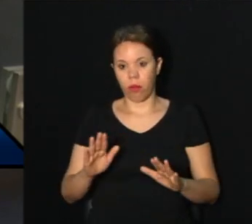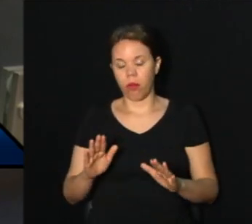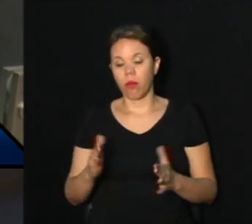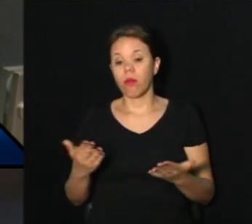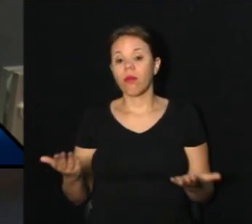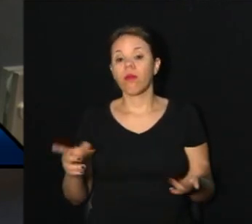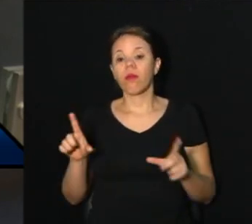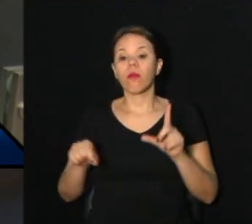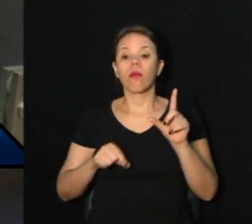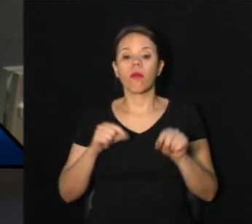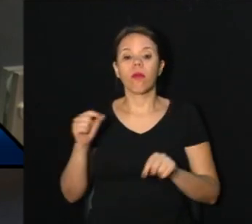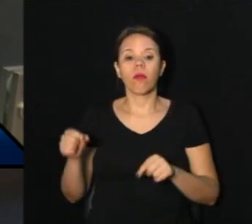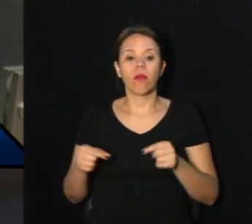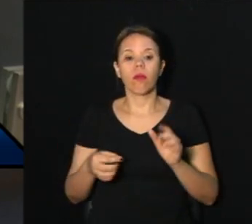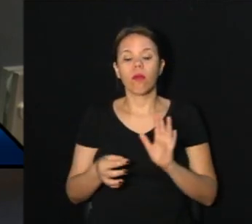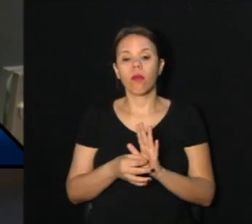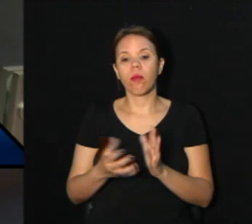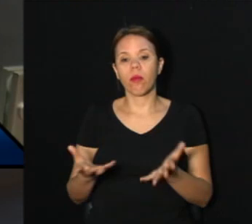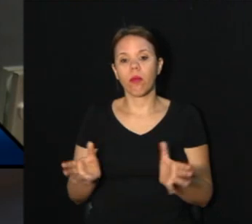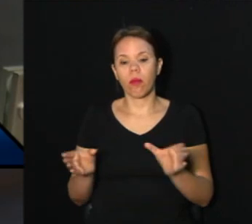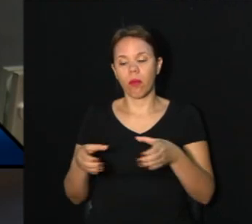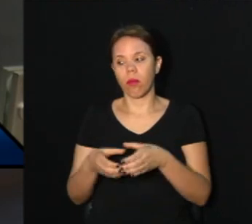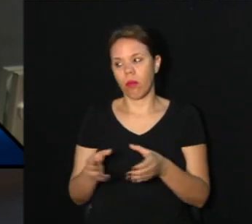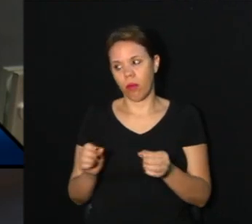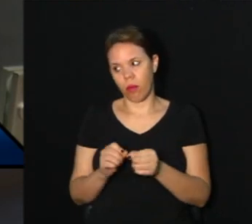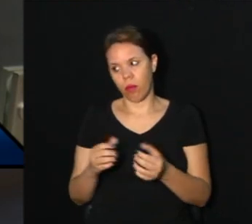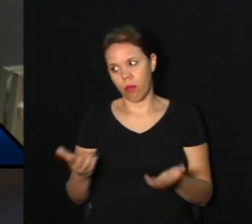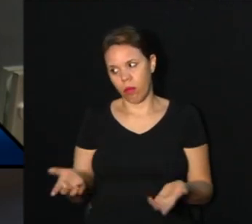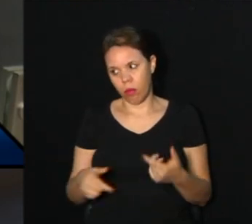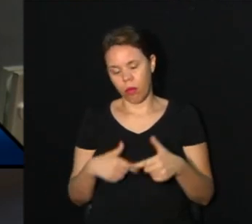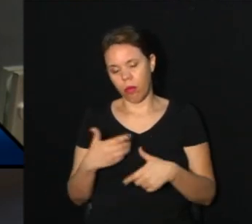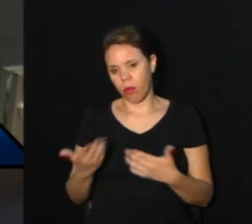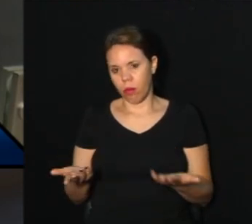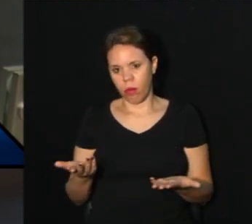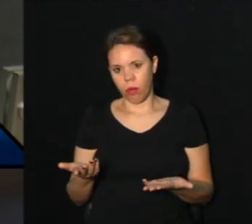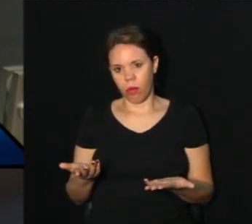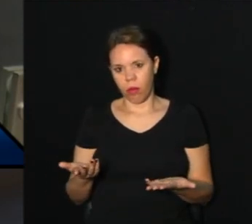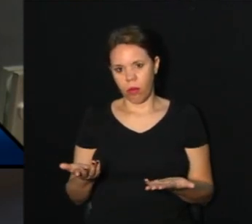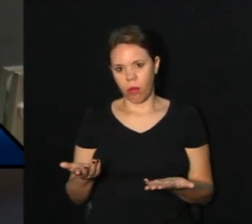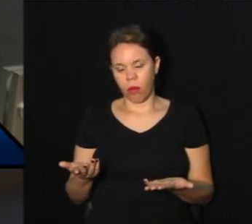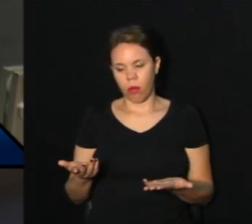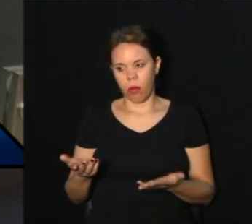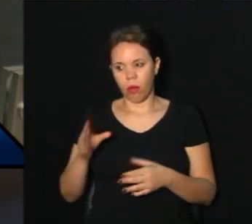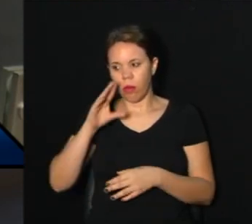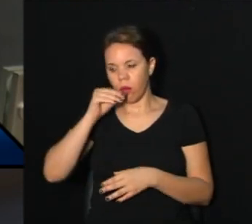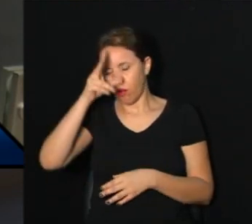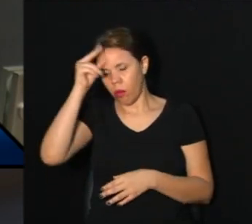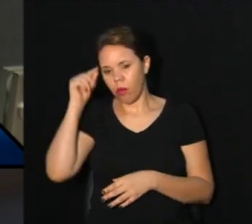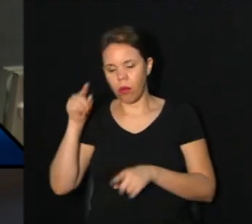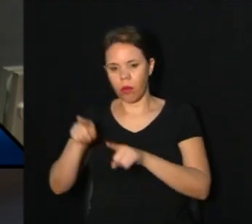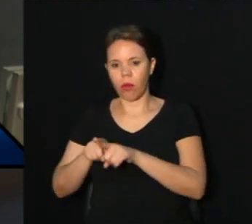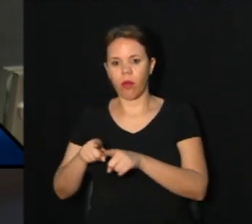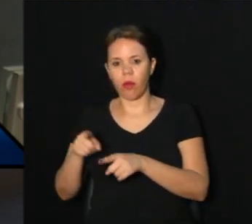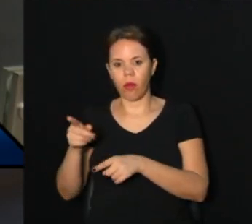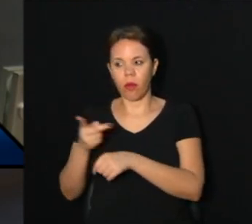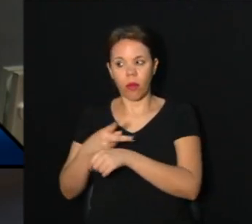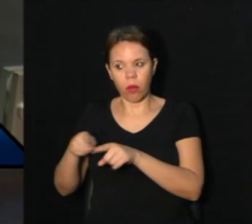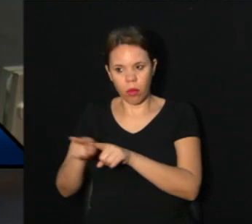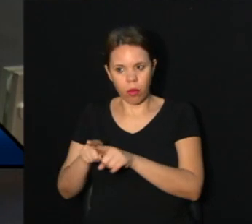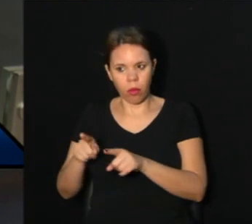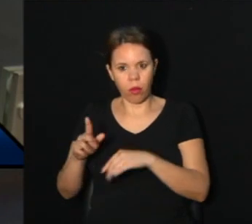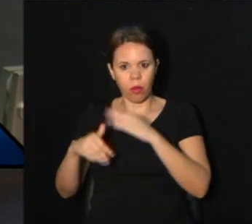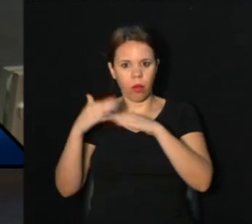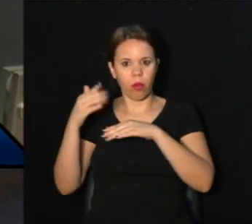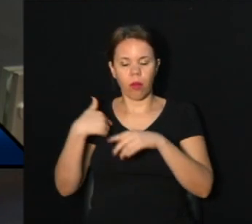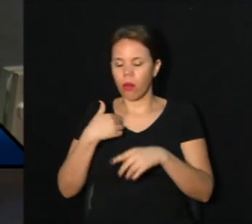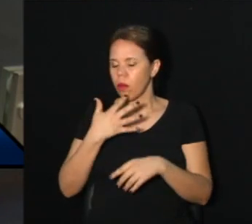caminhos que levaram a um grupo, aos procuradores, a maneira que se foi construído, eu